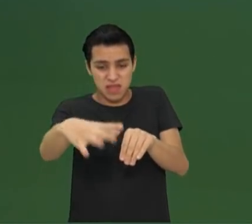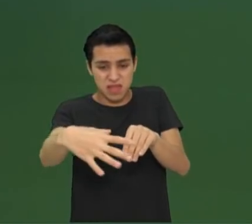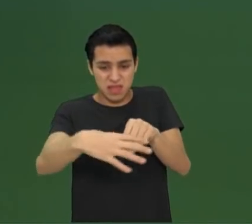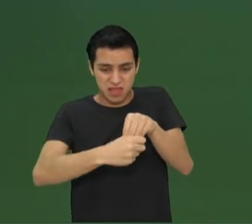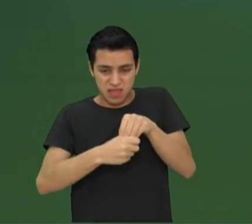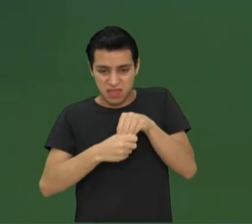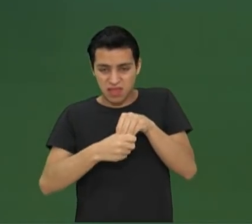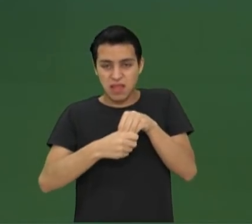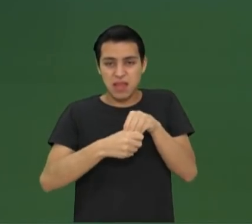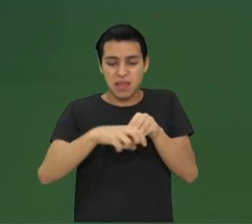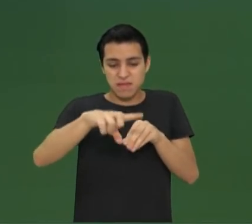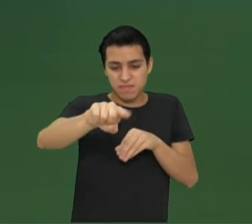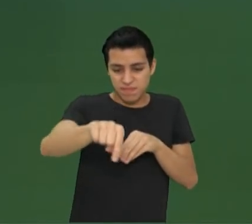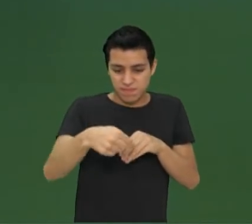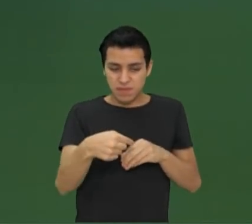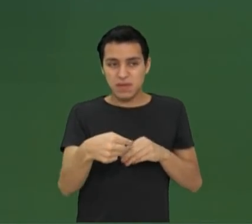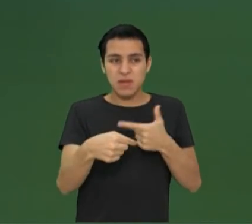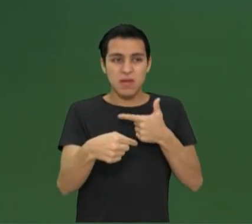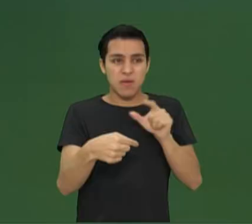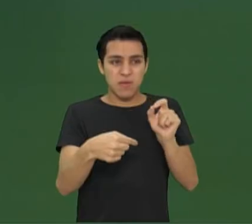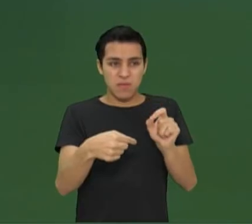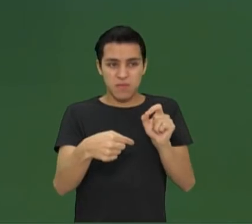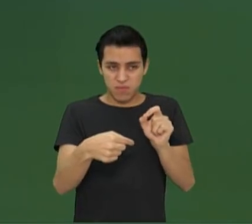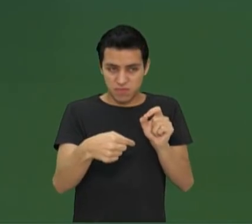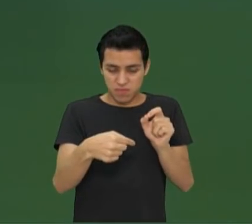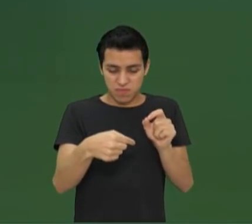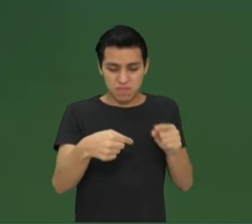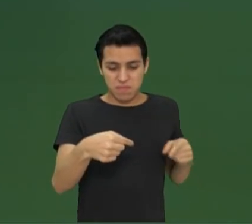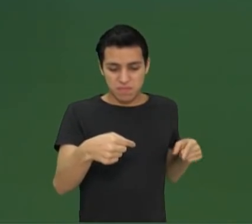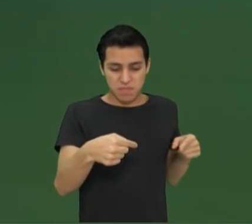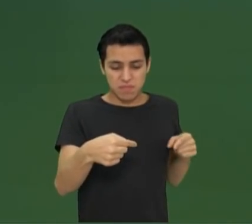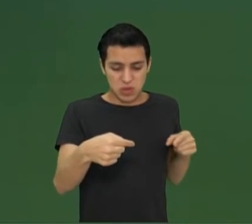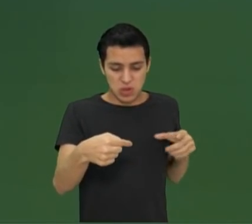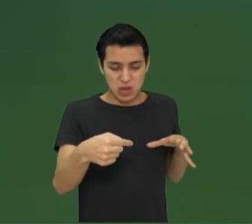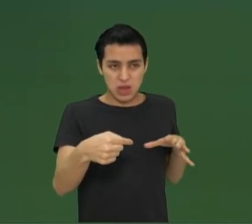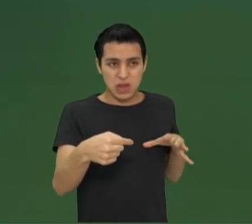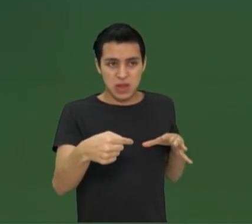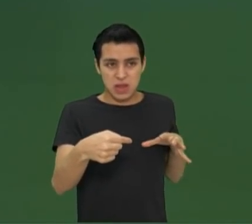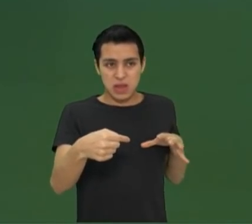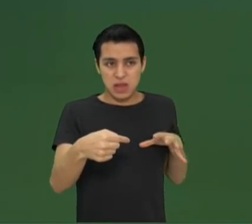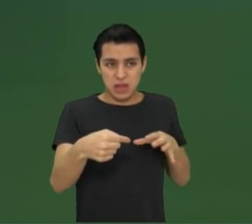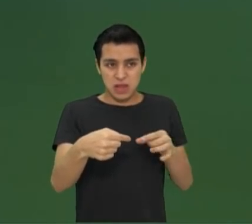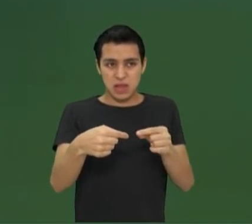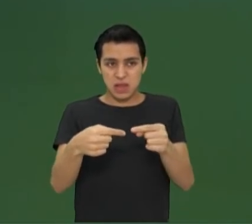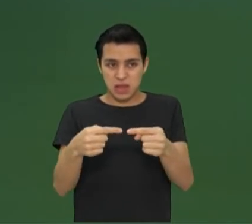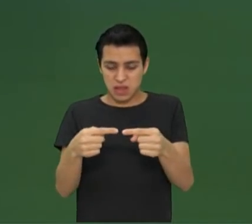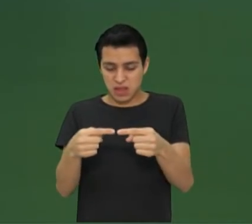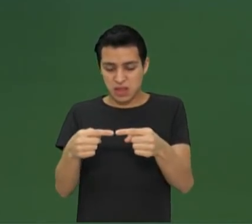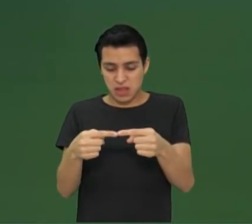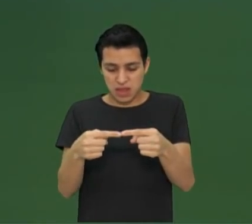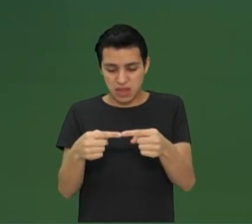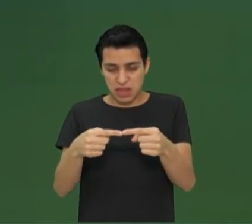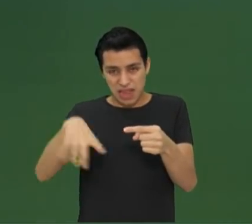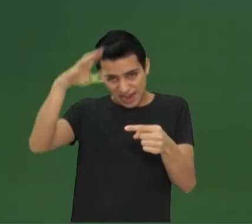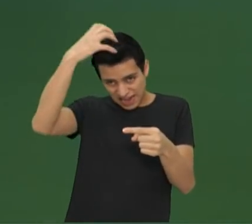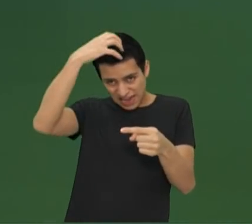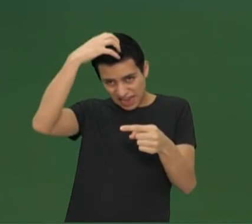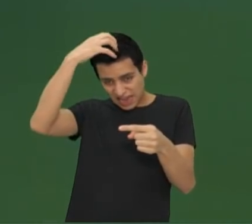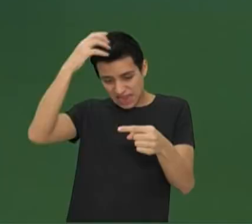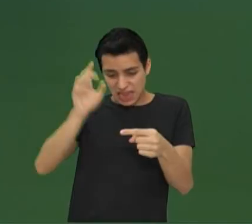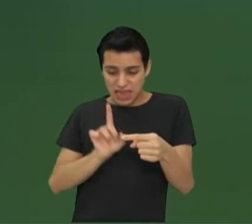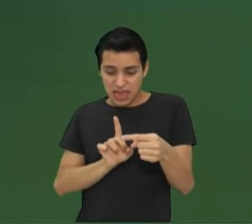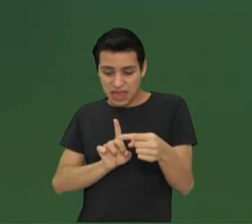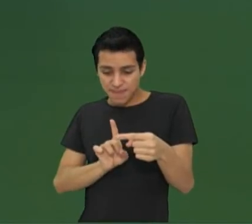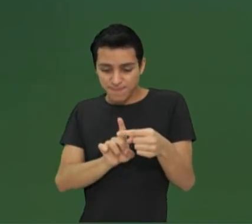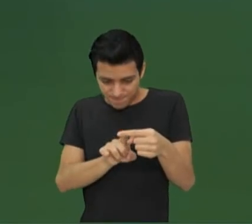com a torre, eu capturo o rei, eu capturo com o meu rei a torre dele. Então eu fiz um sacrifício, eu